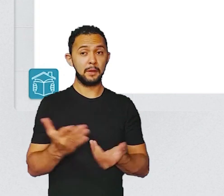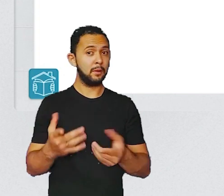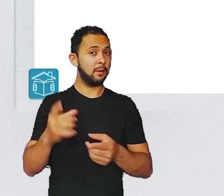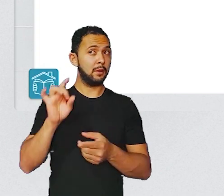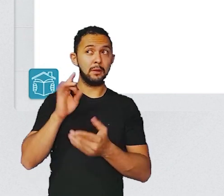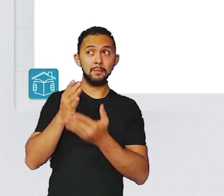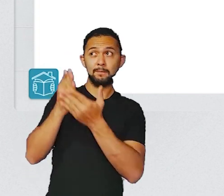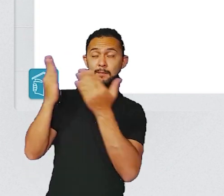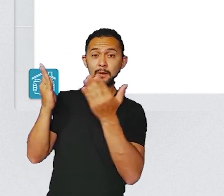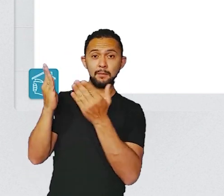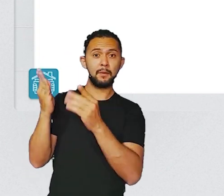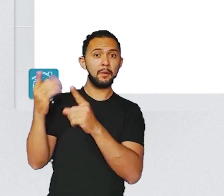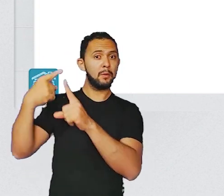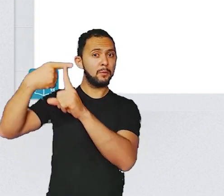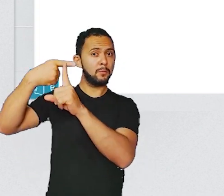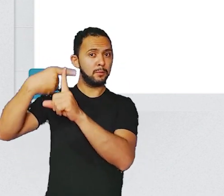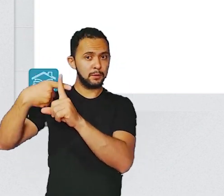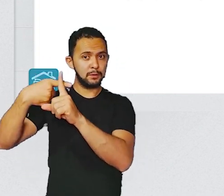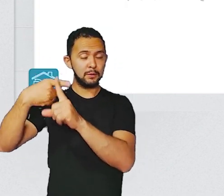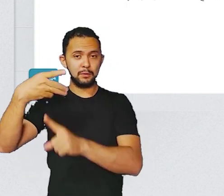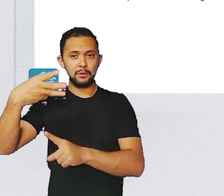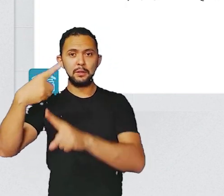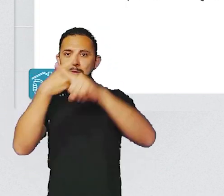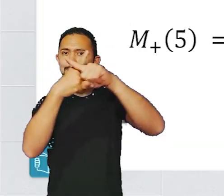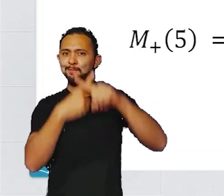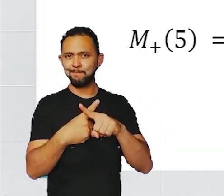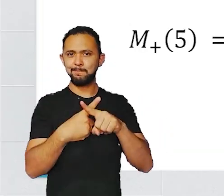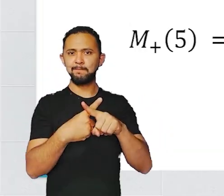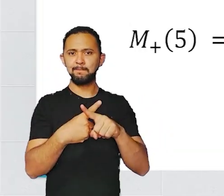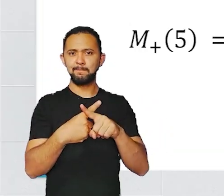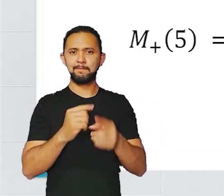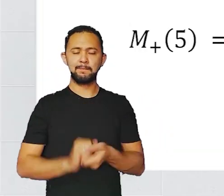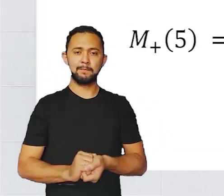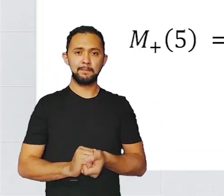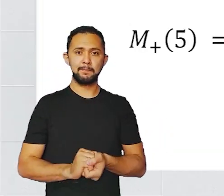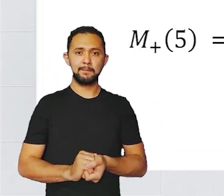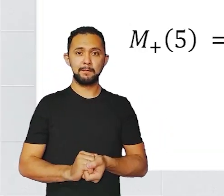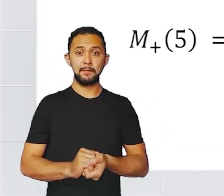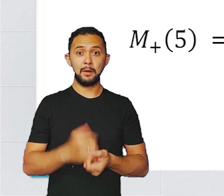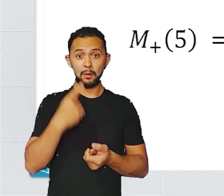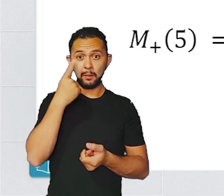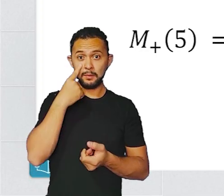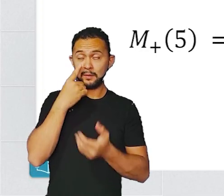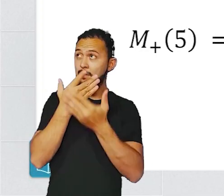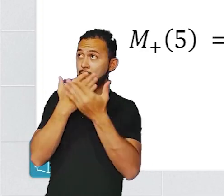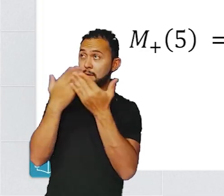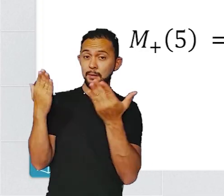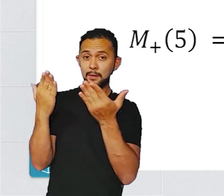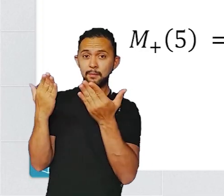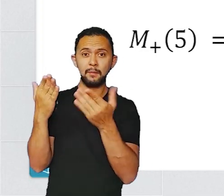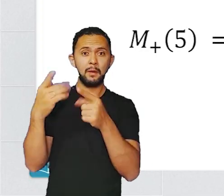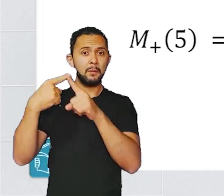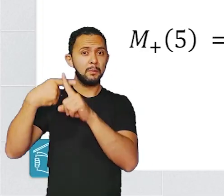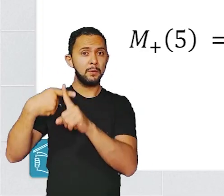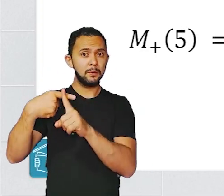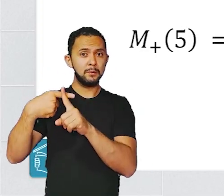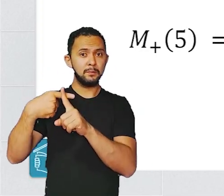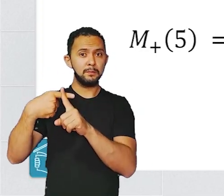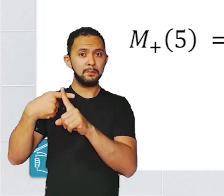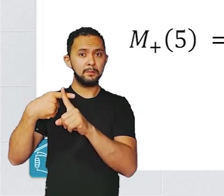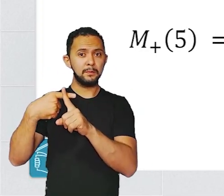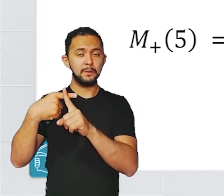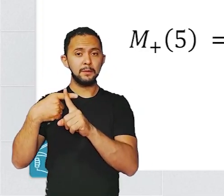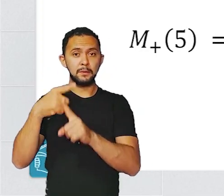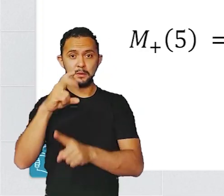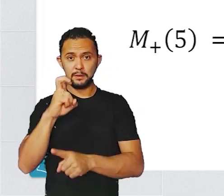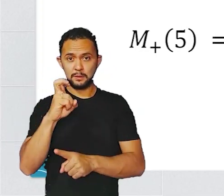são os múltiplos positivos de 3. Agora, observa aí que eu coloquei para vocês os múltiplos positivos